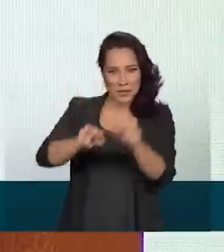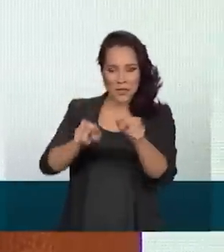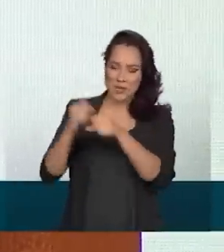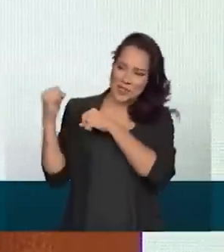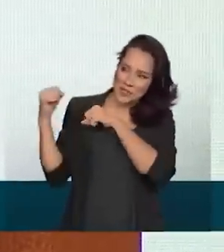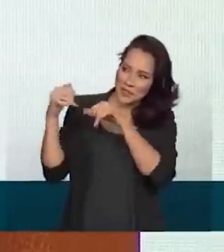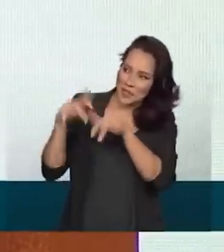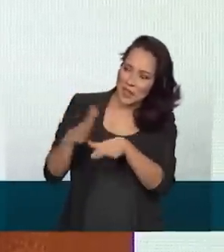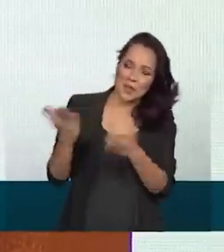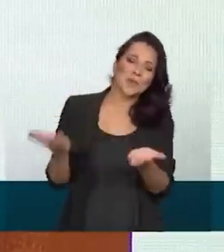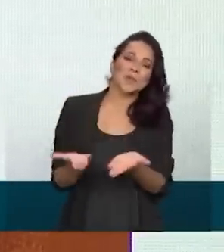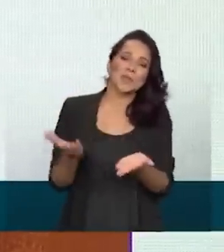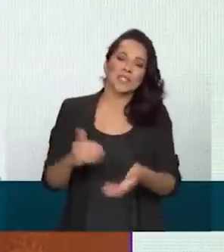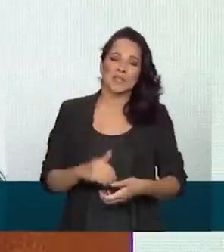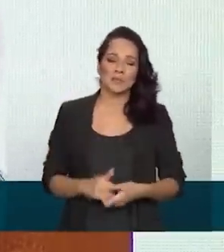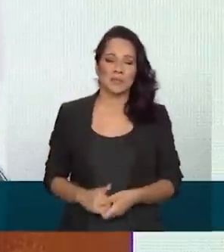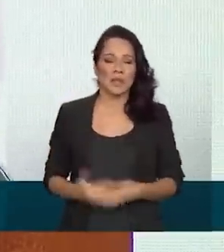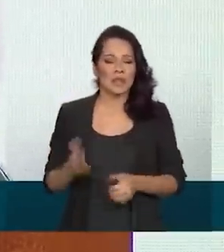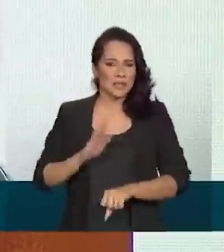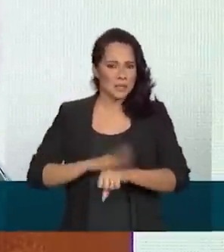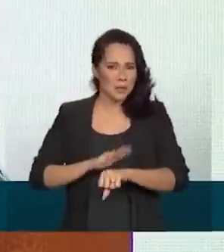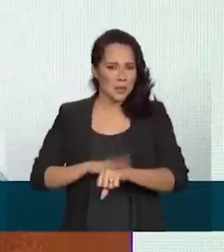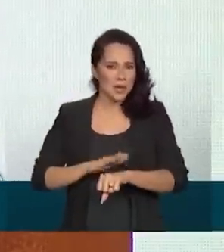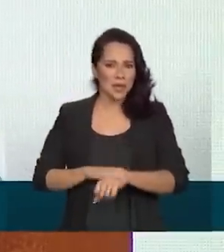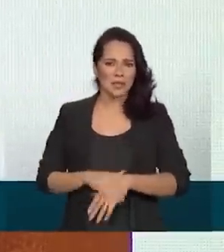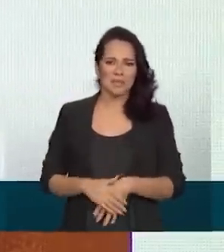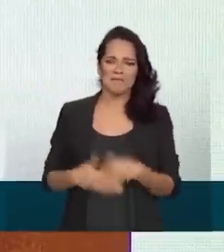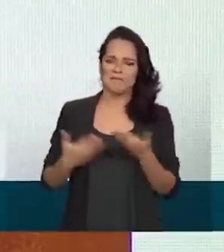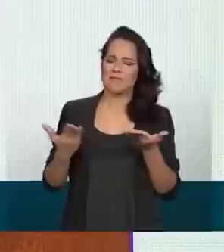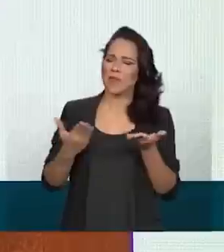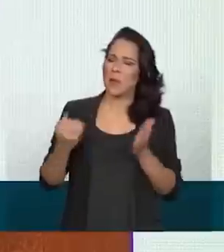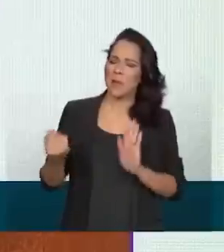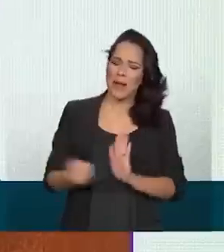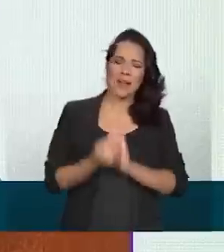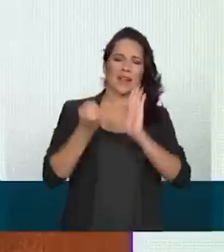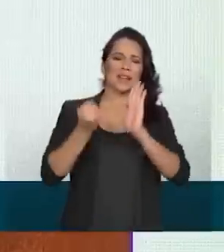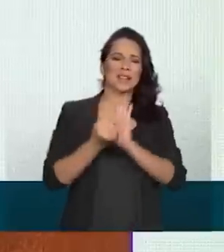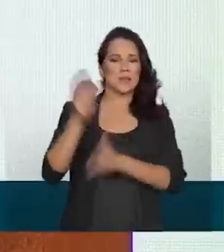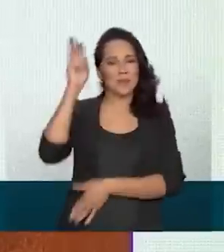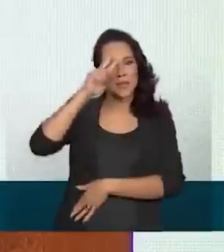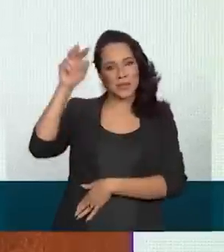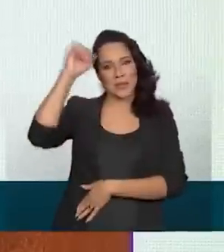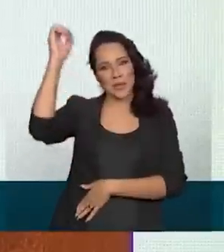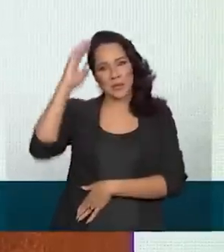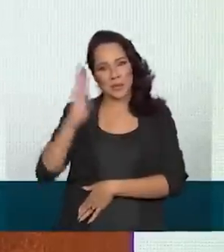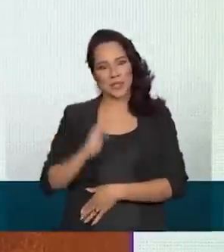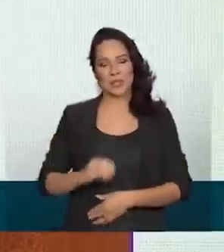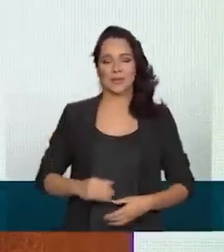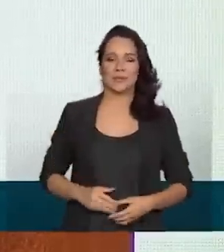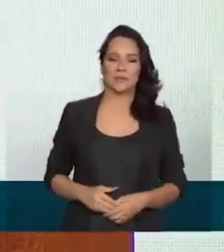aqui estão, neste momento tão emblemático para a história do Brasil.